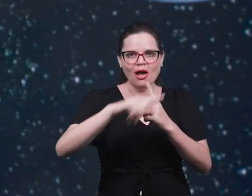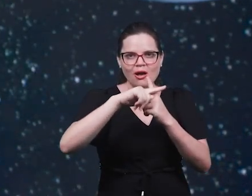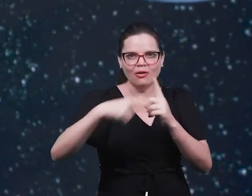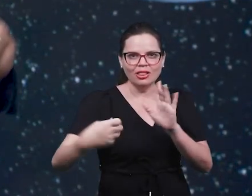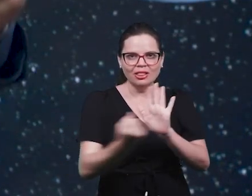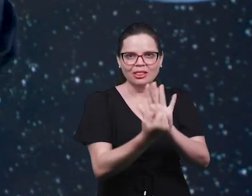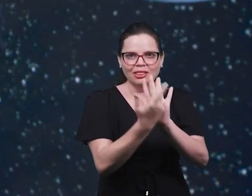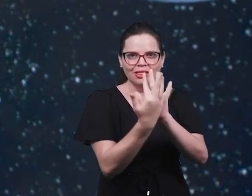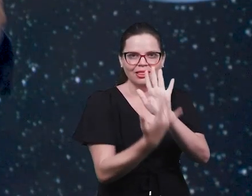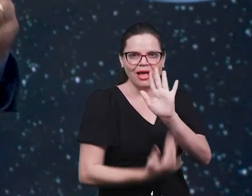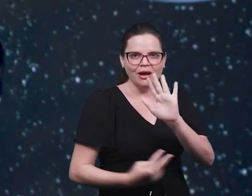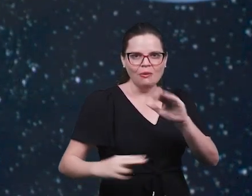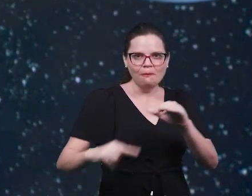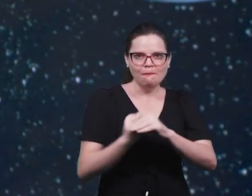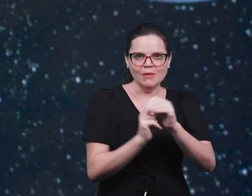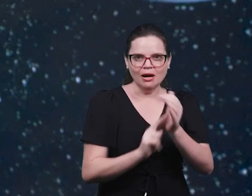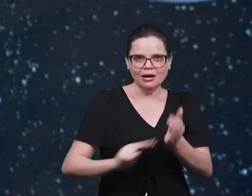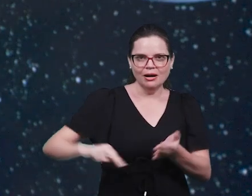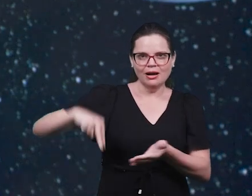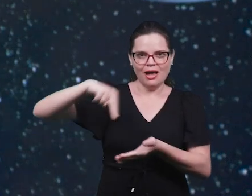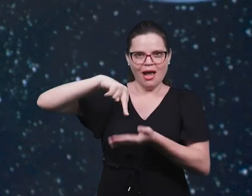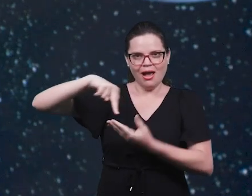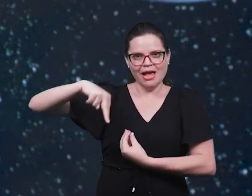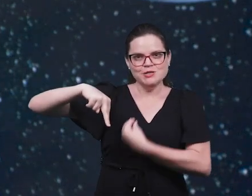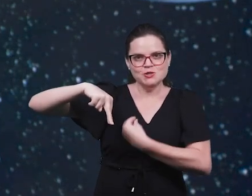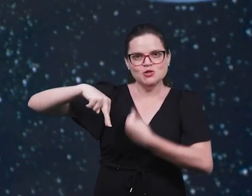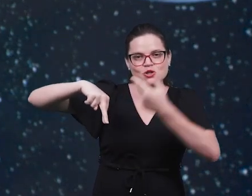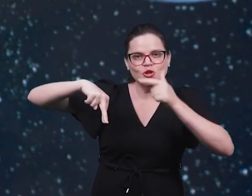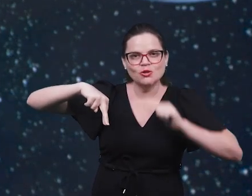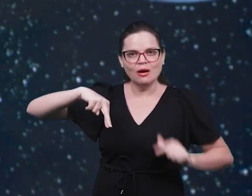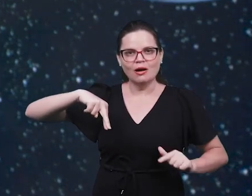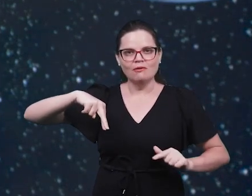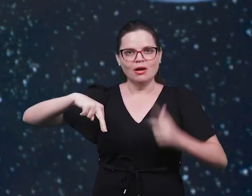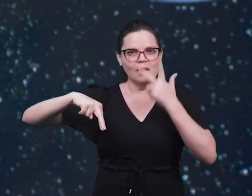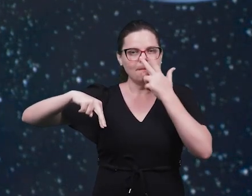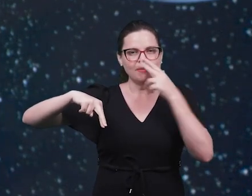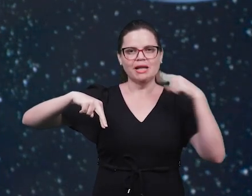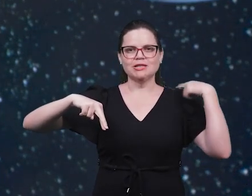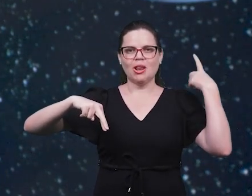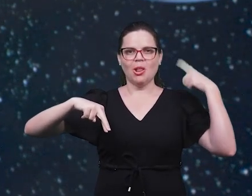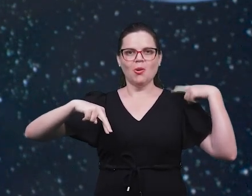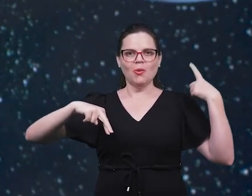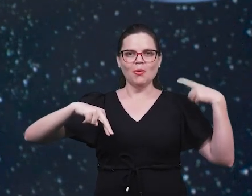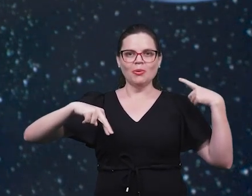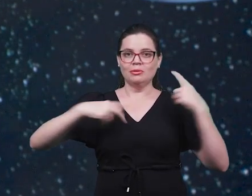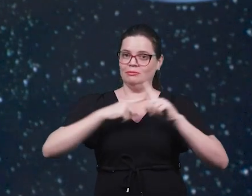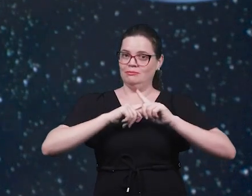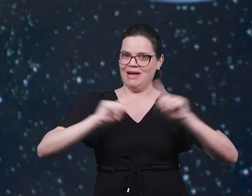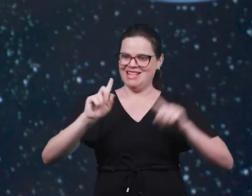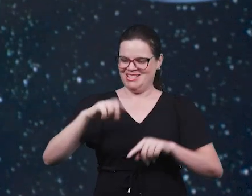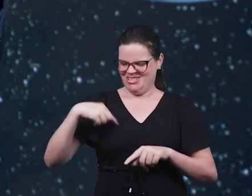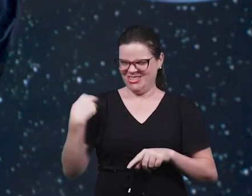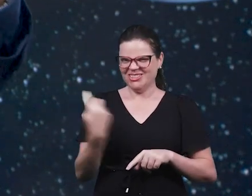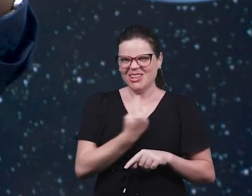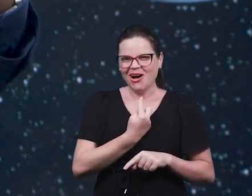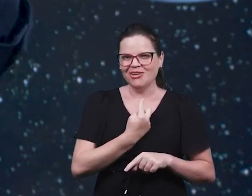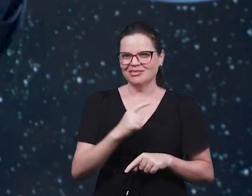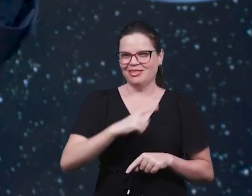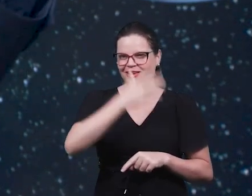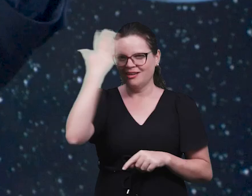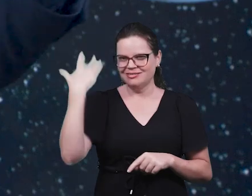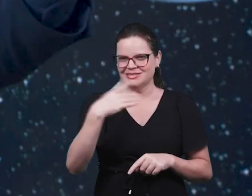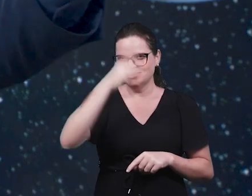para nós é o poder de Deus. Ou seja, o poder de Deus é ter o Espírito